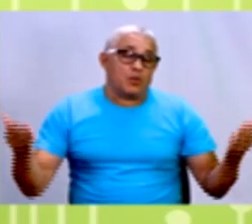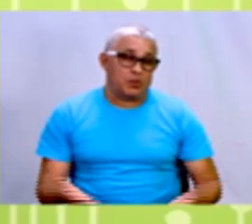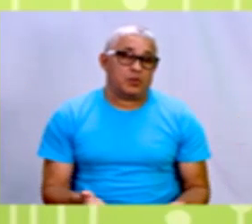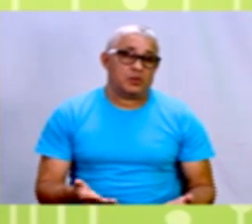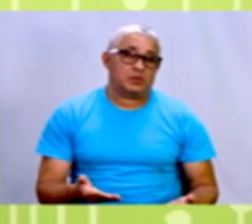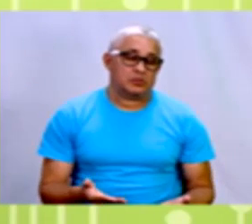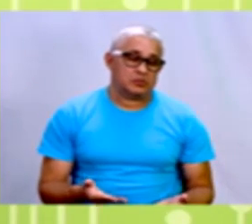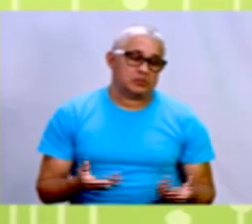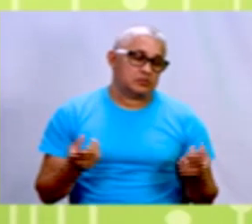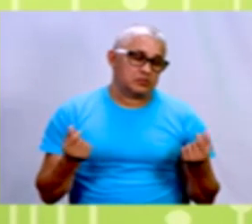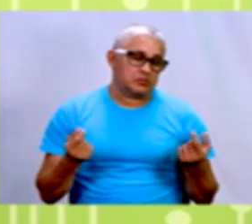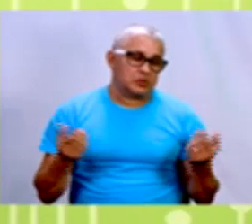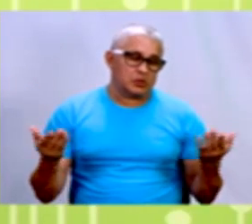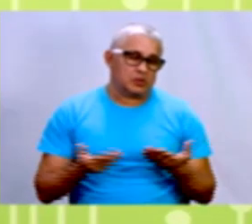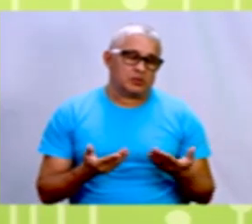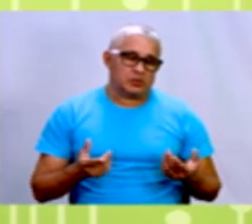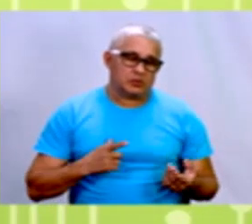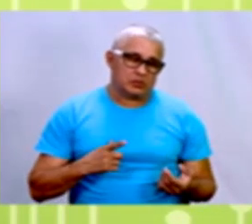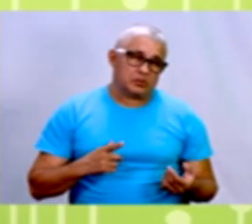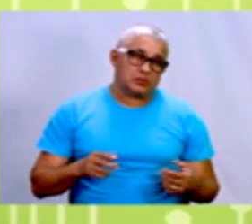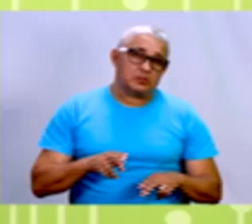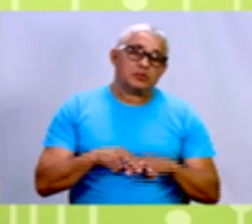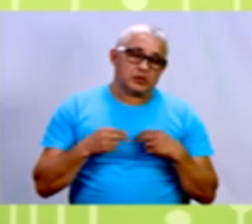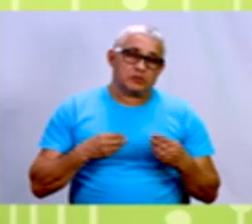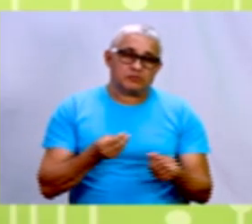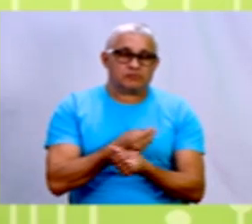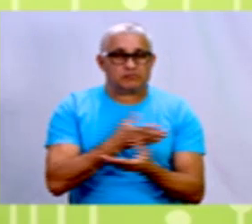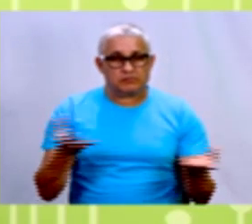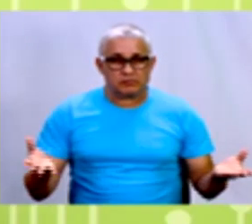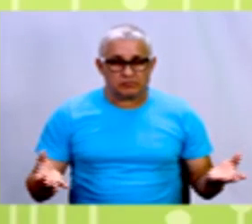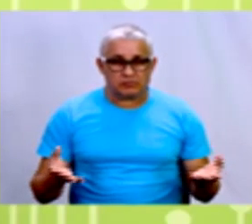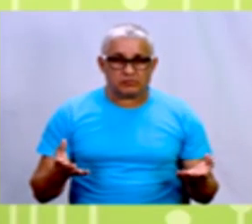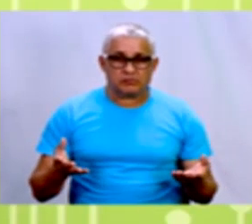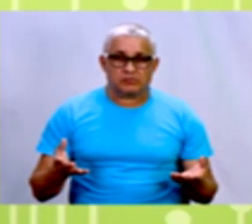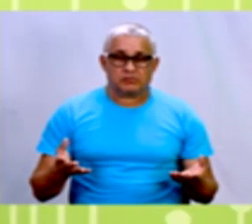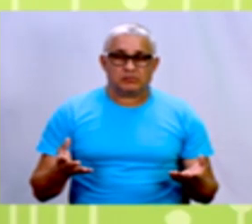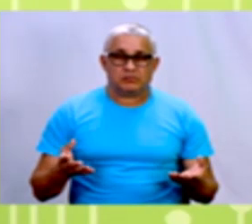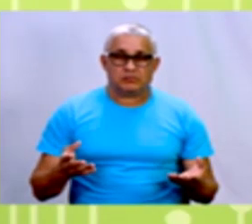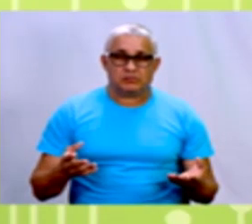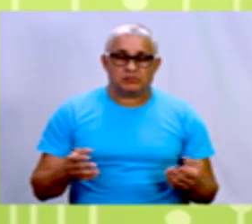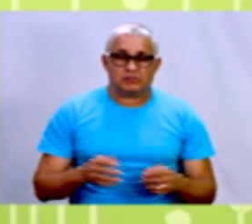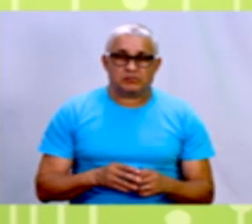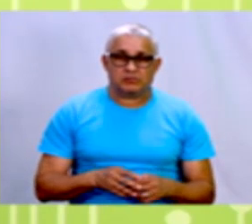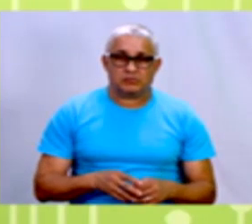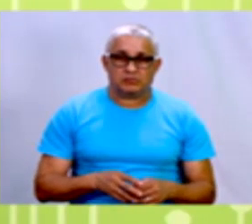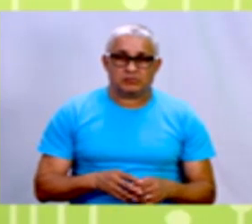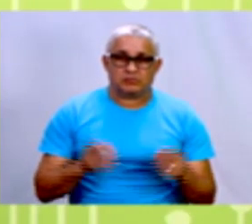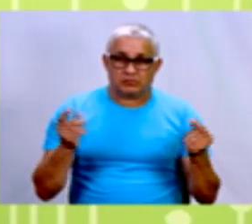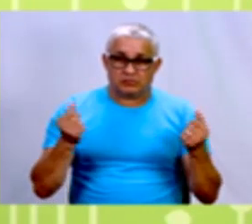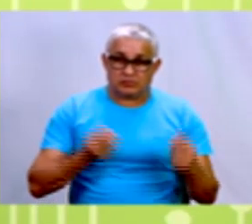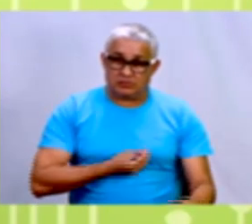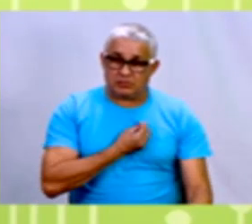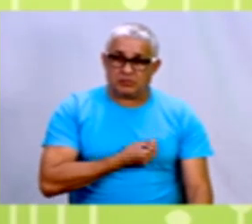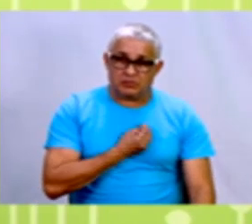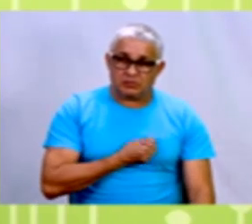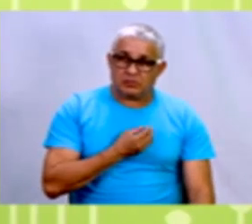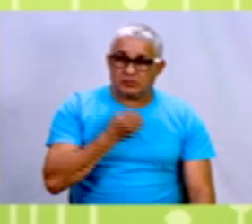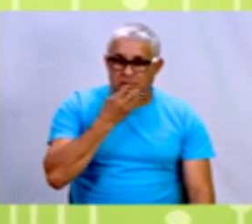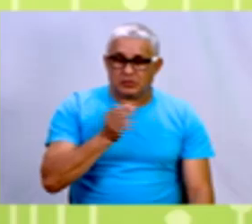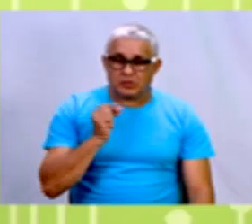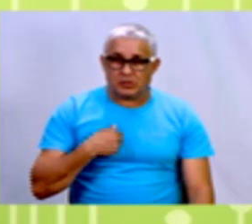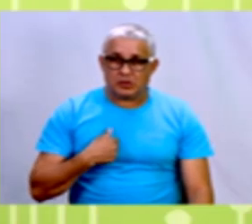ele valeria para mim hoje? Por isso que eu trago ele para o valor presente. Então, quando a gente está falando isso, vale a pena